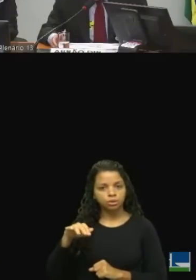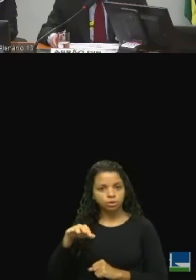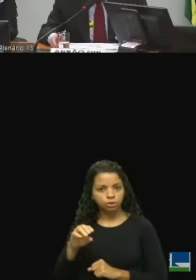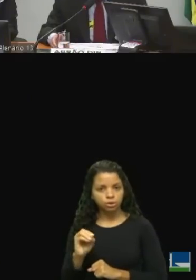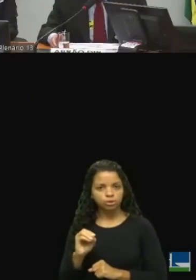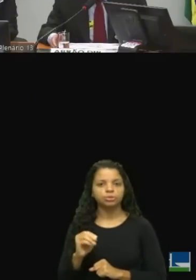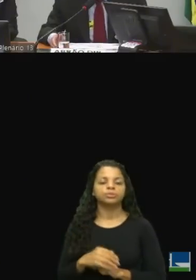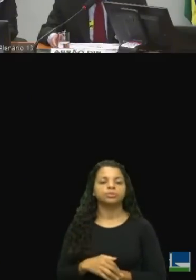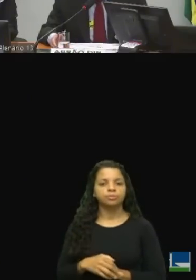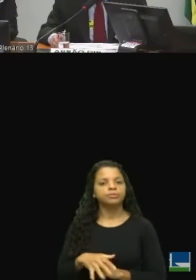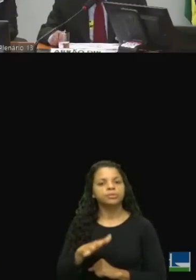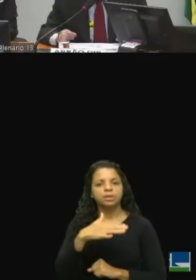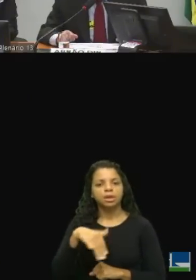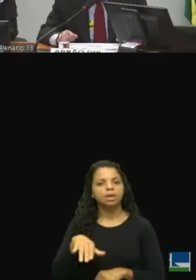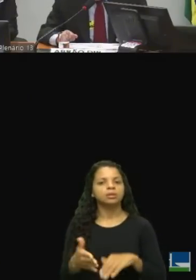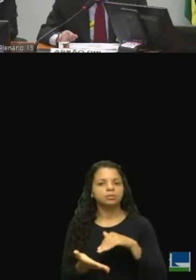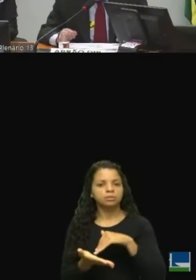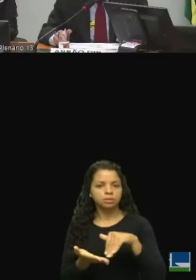como secretaria,